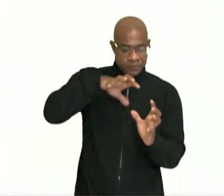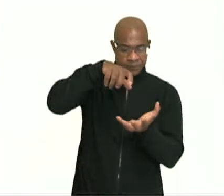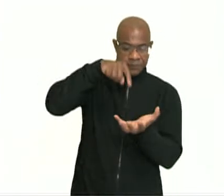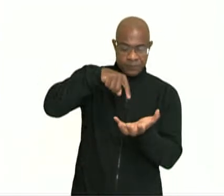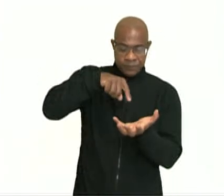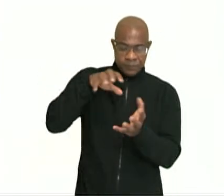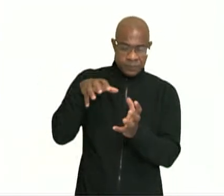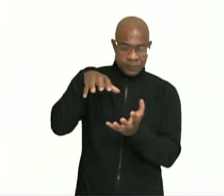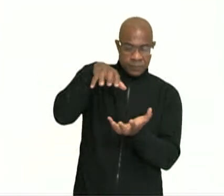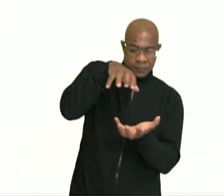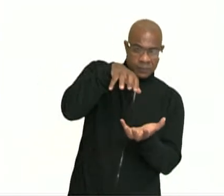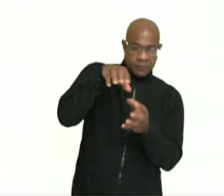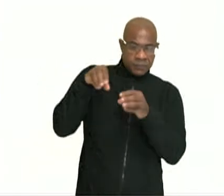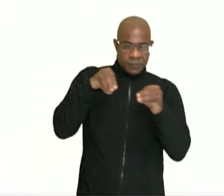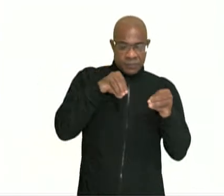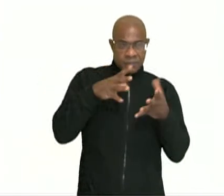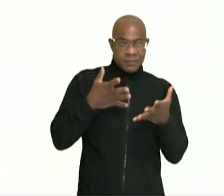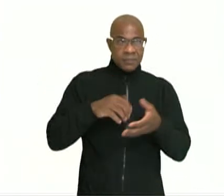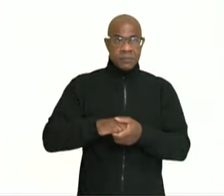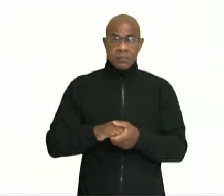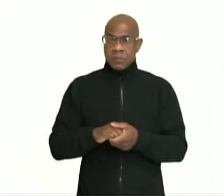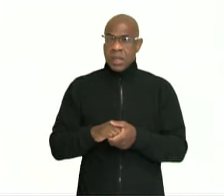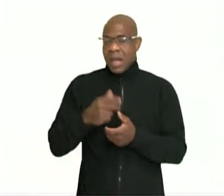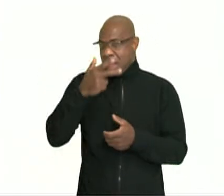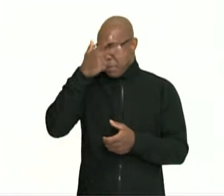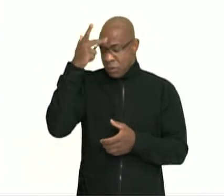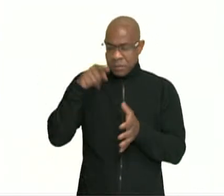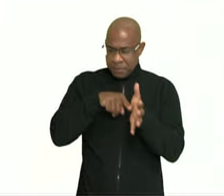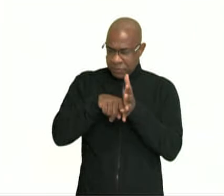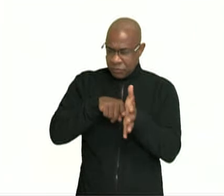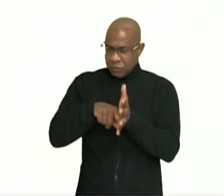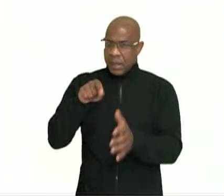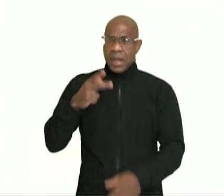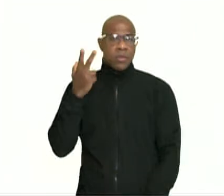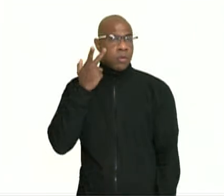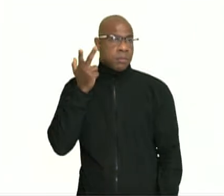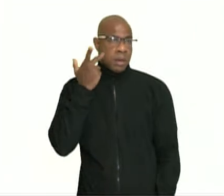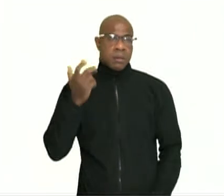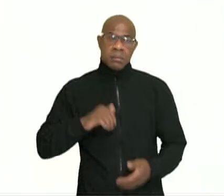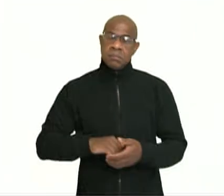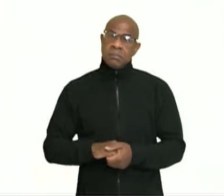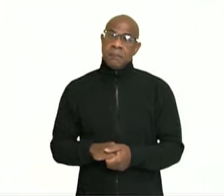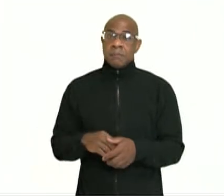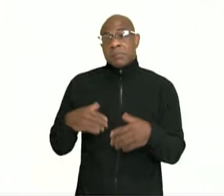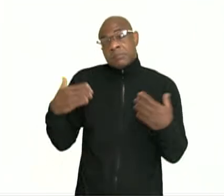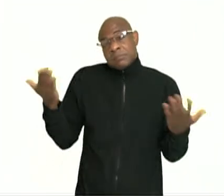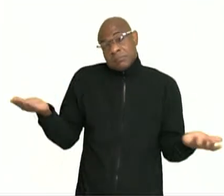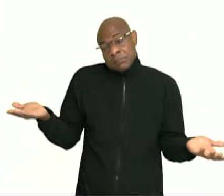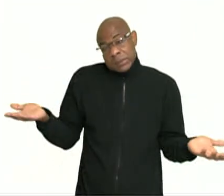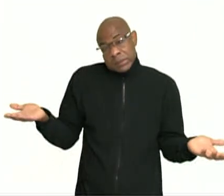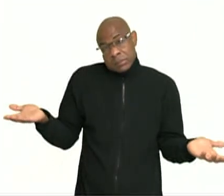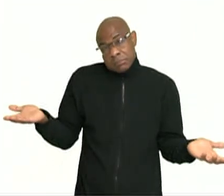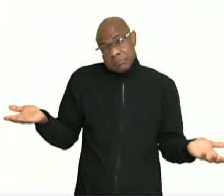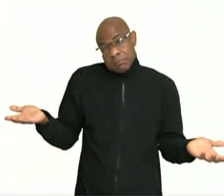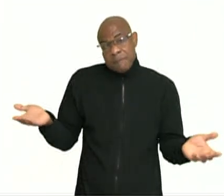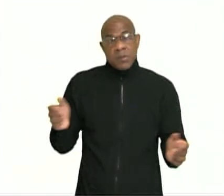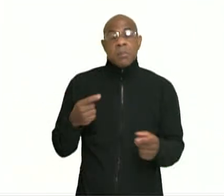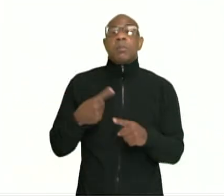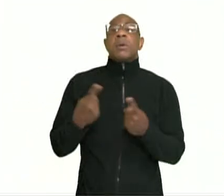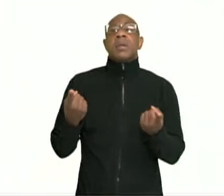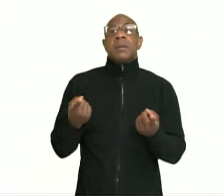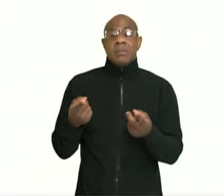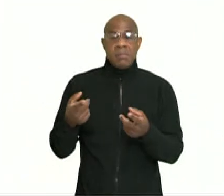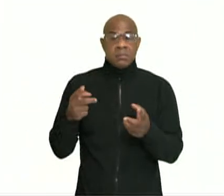Terra, segundo especialistas, é normal. Ah, mas então não sei por que a gente está vendo